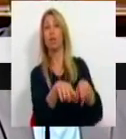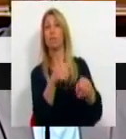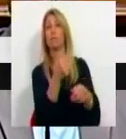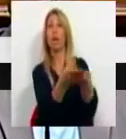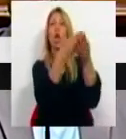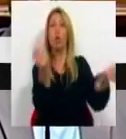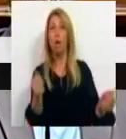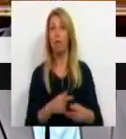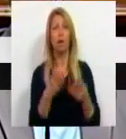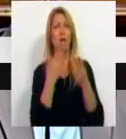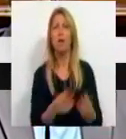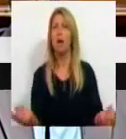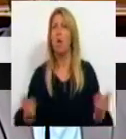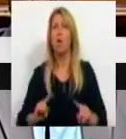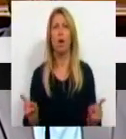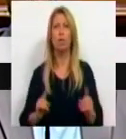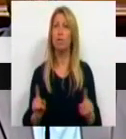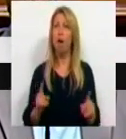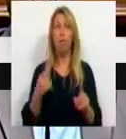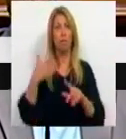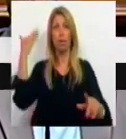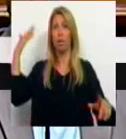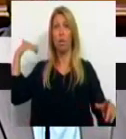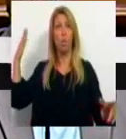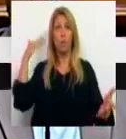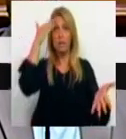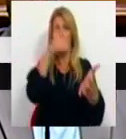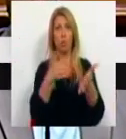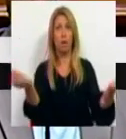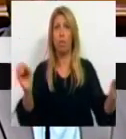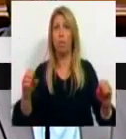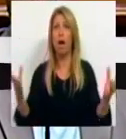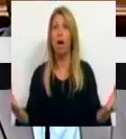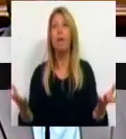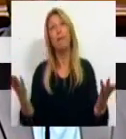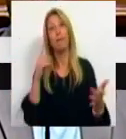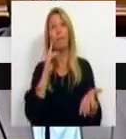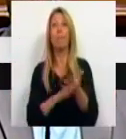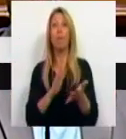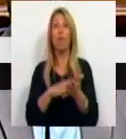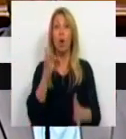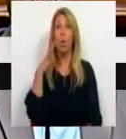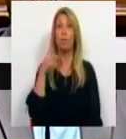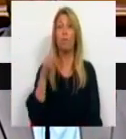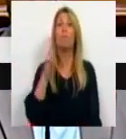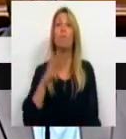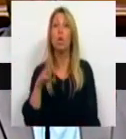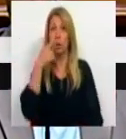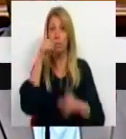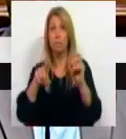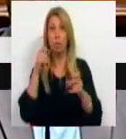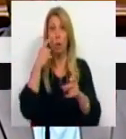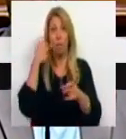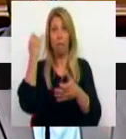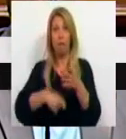resolveu nem resultou no passado. A prova disso são os 4 mil milhões dos contribuintes que os contribuintes portugueses